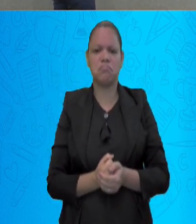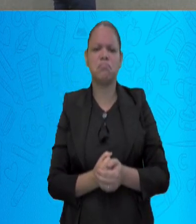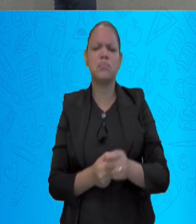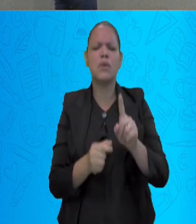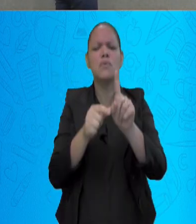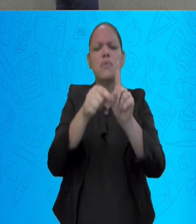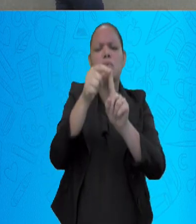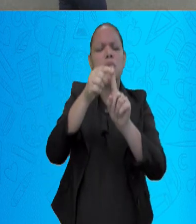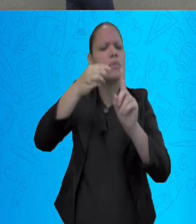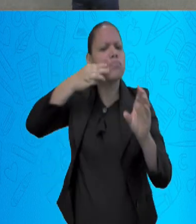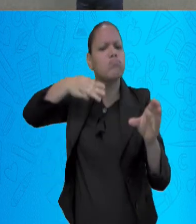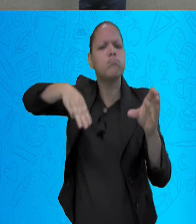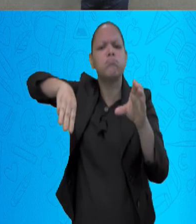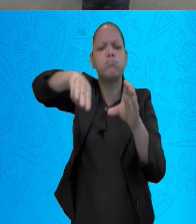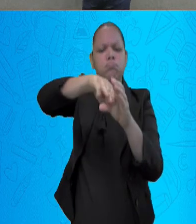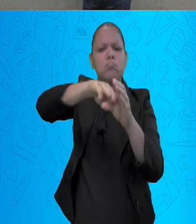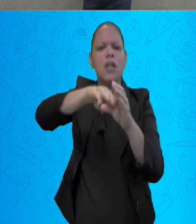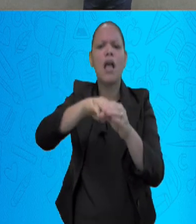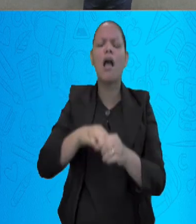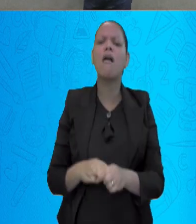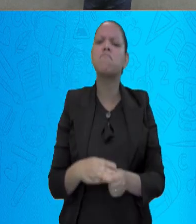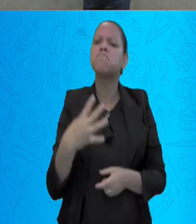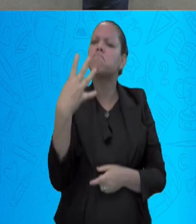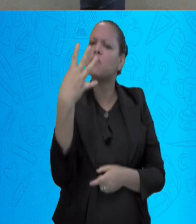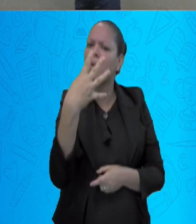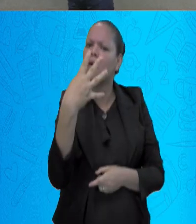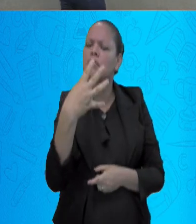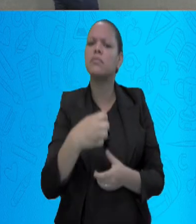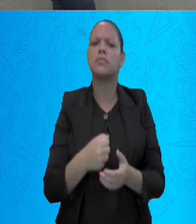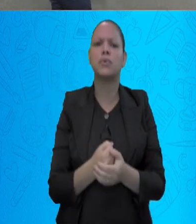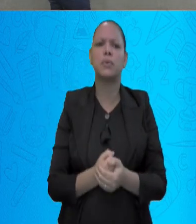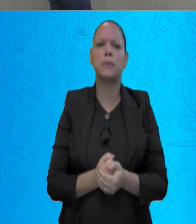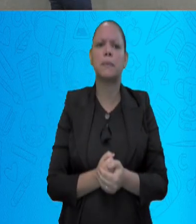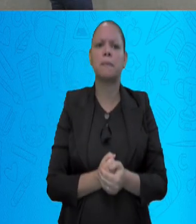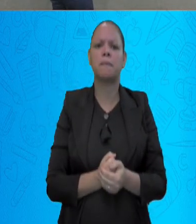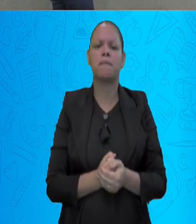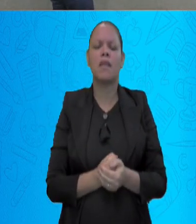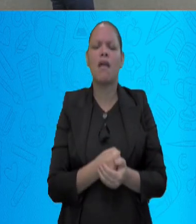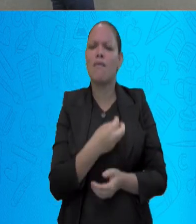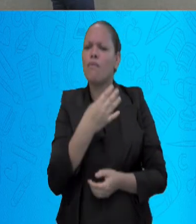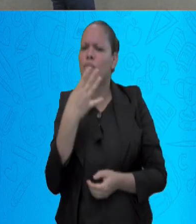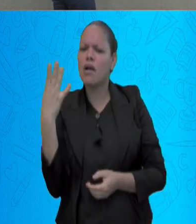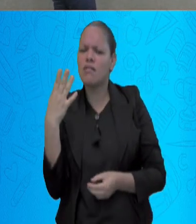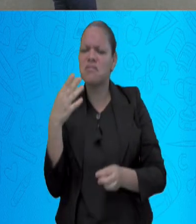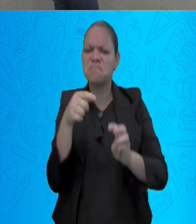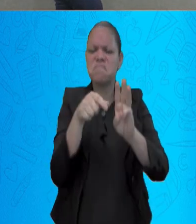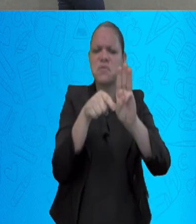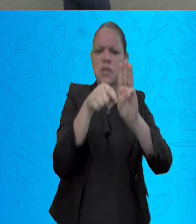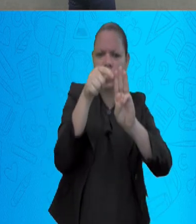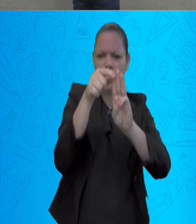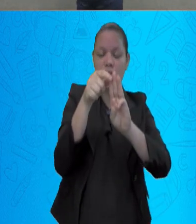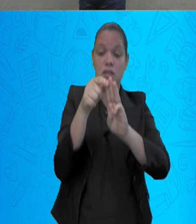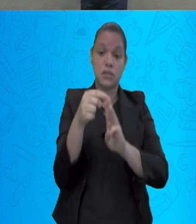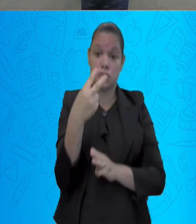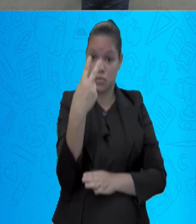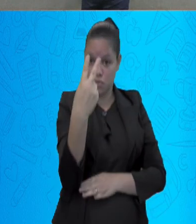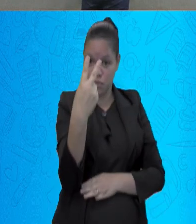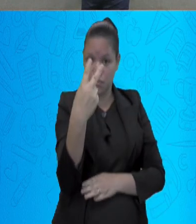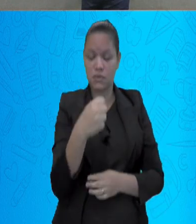2, 3, 4. Ele pontuou 4. Quantas centenas? 2.